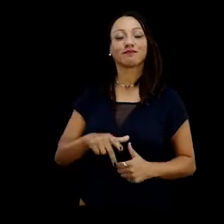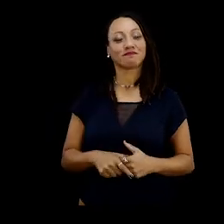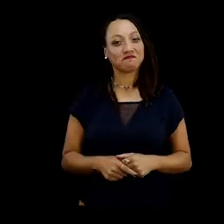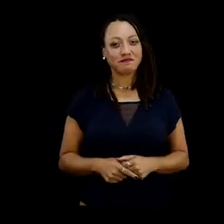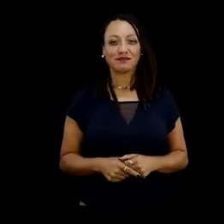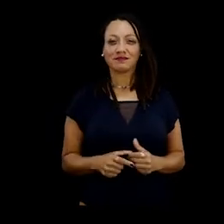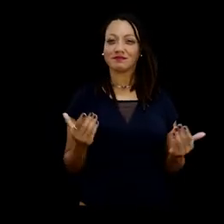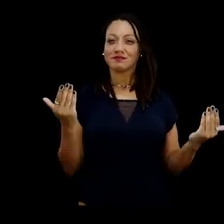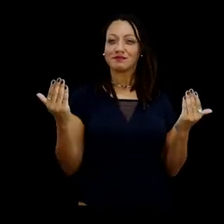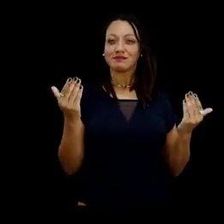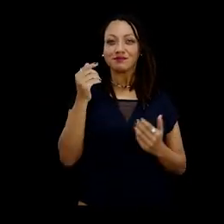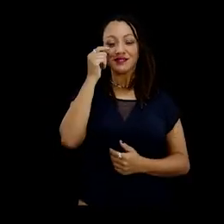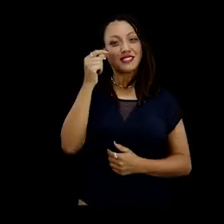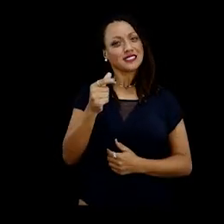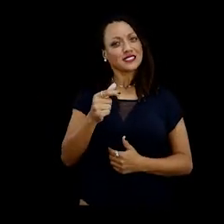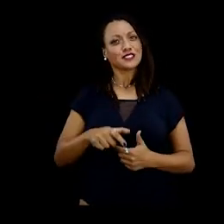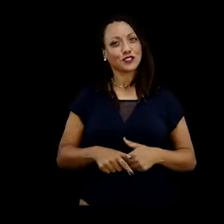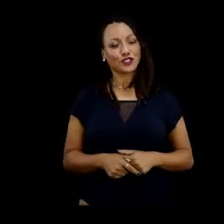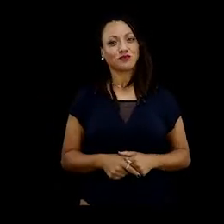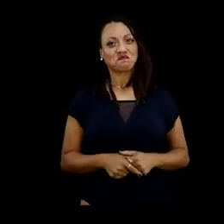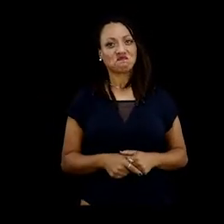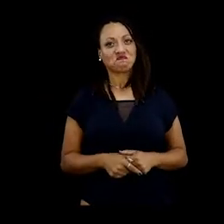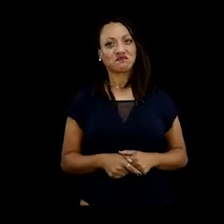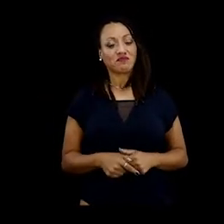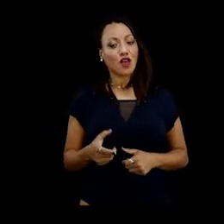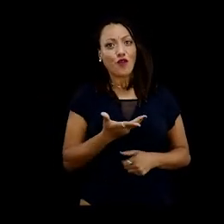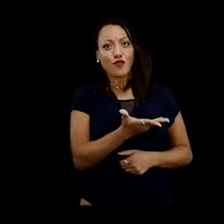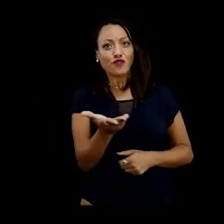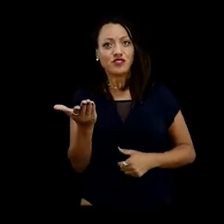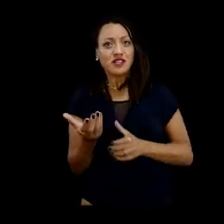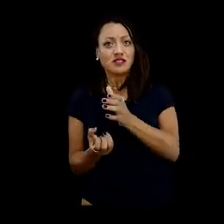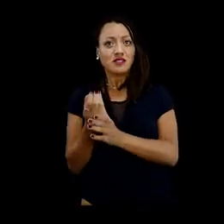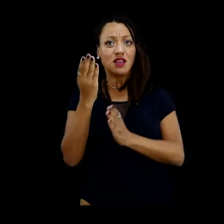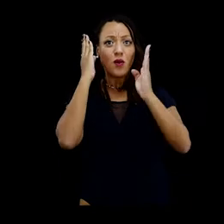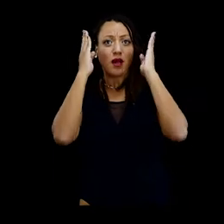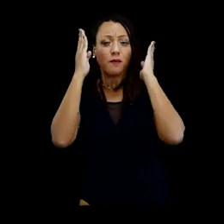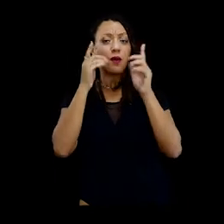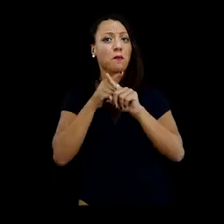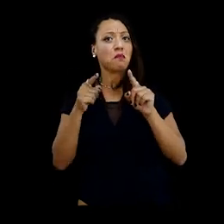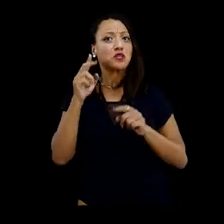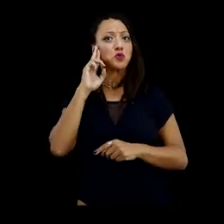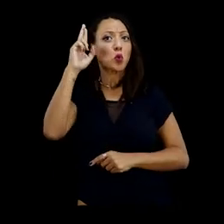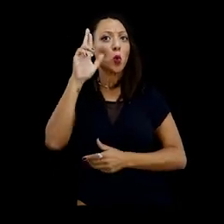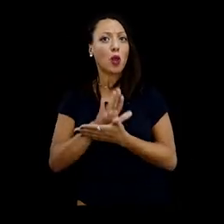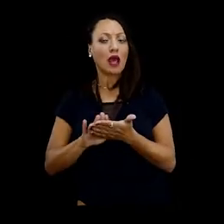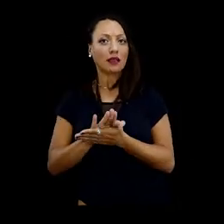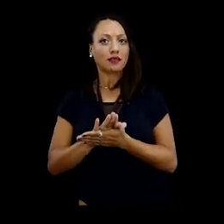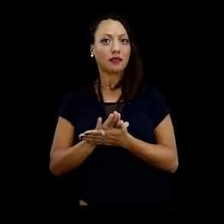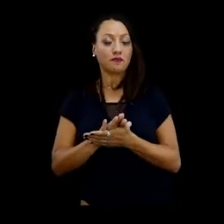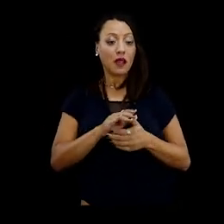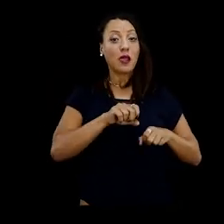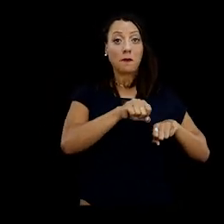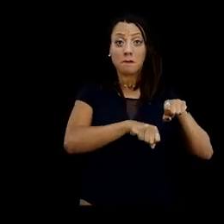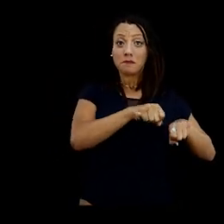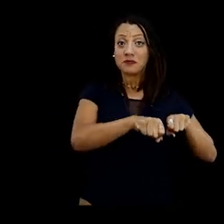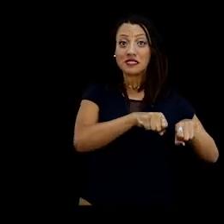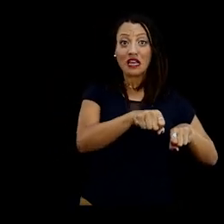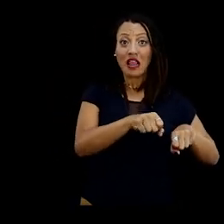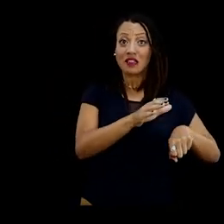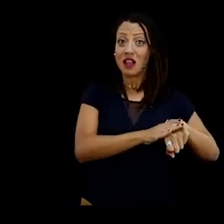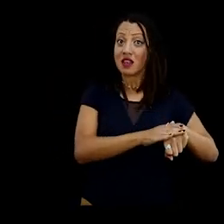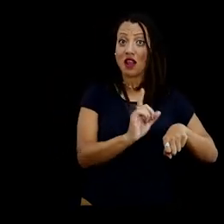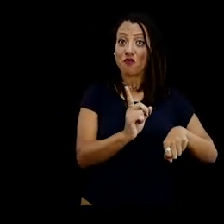Ué, interessante, vocês fazem caminhões e não têm caminhões. Não fazem as bicicletas e